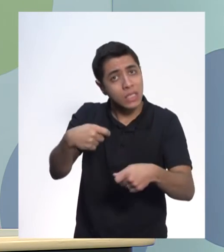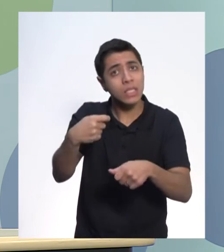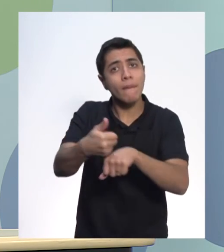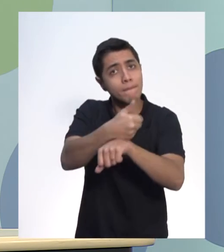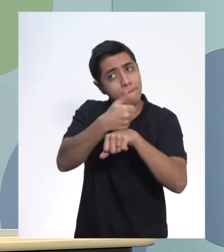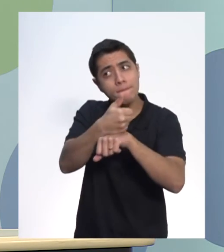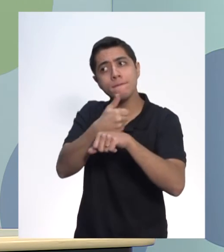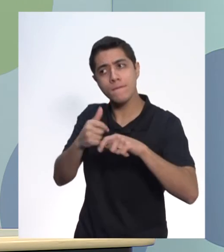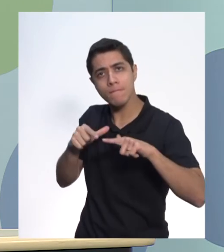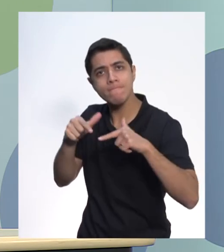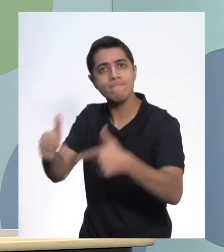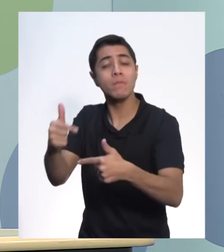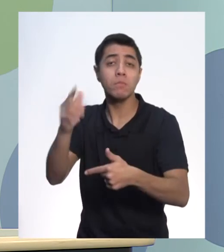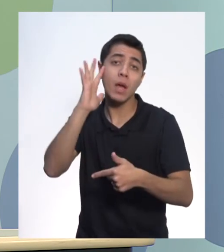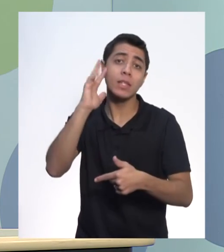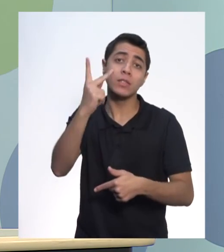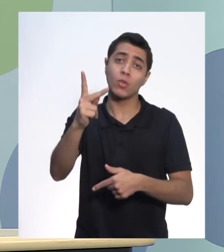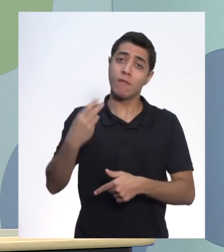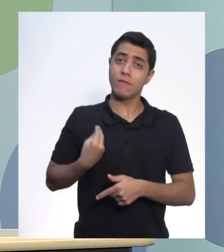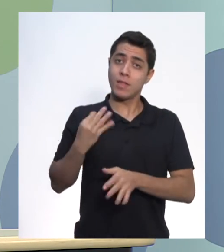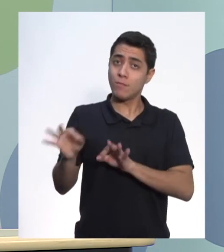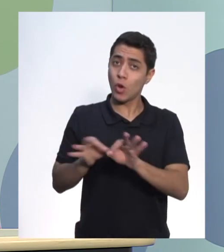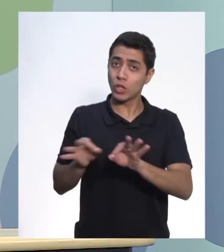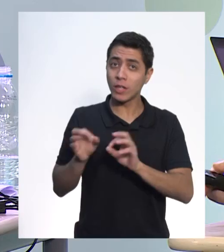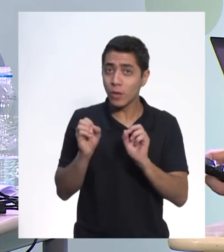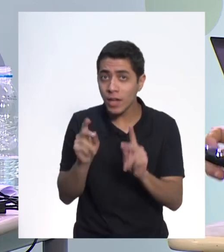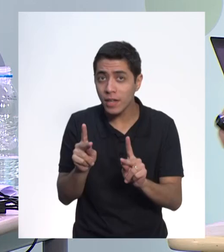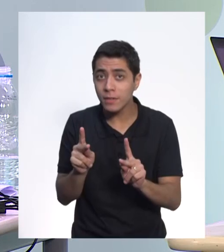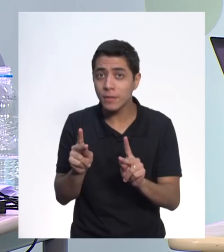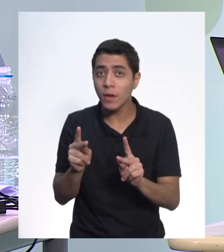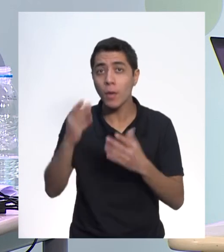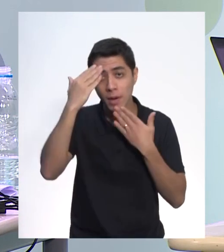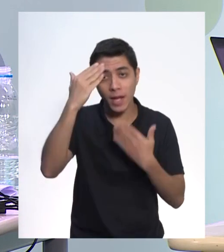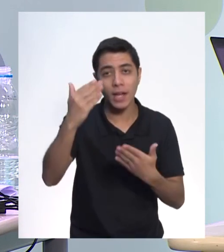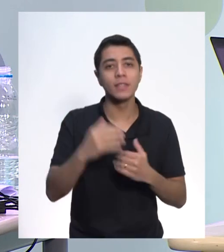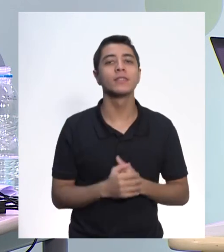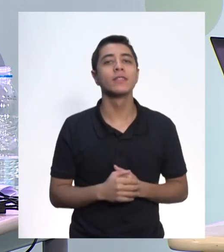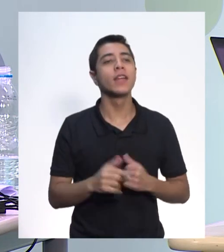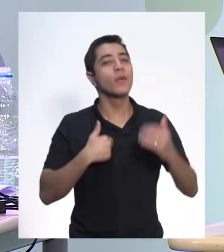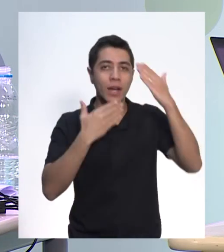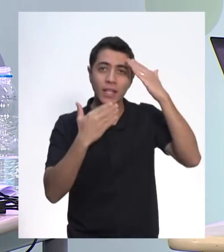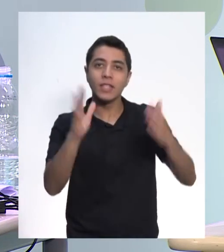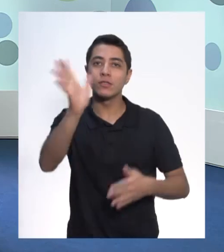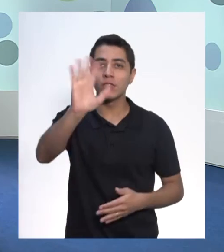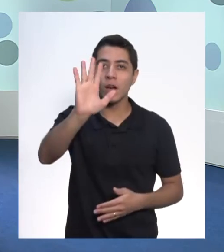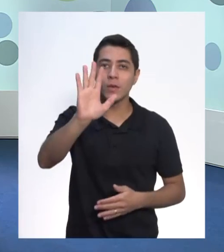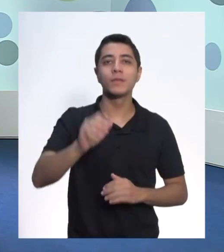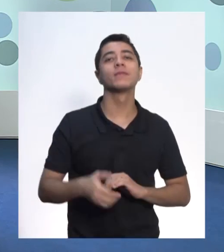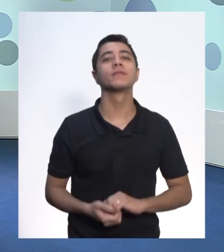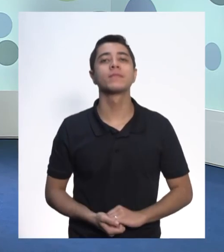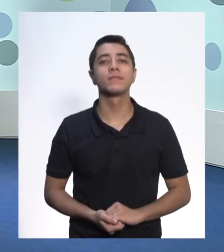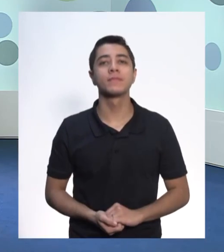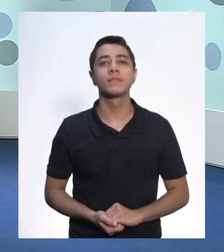no projeto de vida de vocês. Muito obrigado. Eu que agradeço. Tchau, pessoal. Até a próxima.